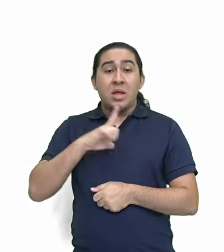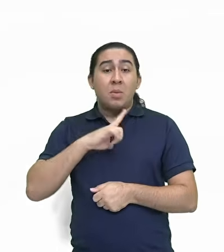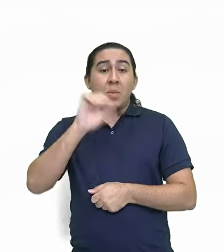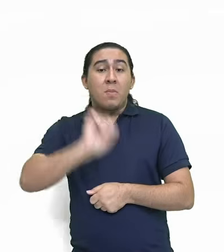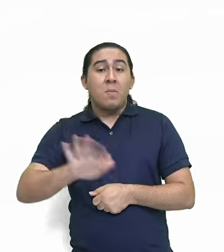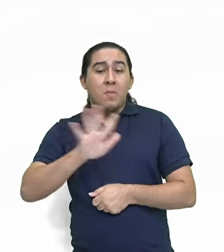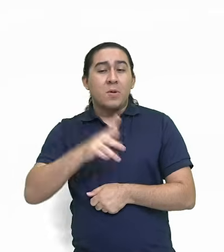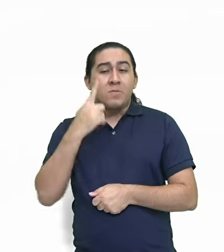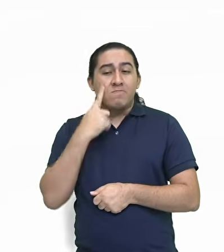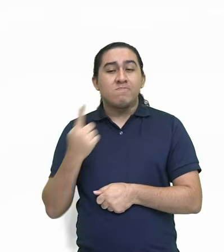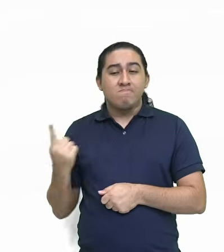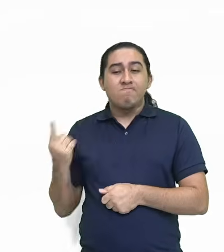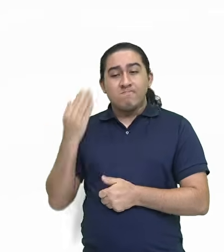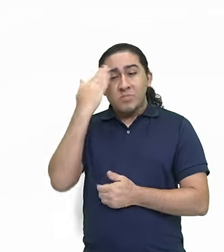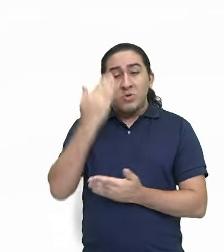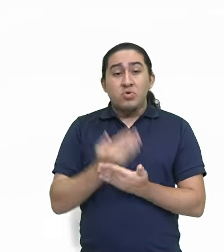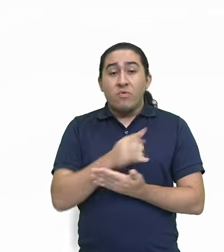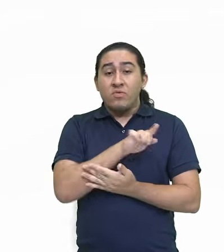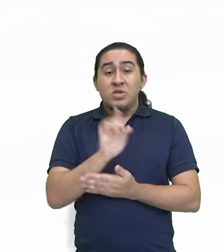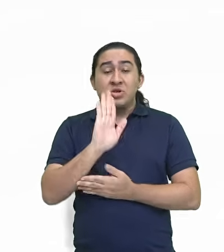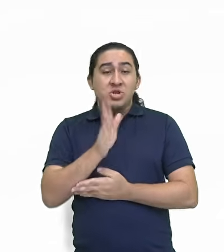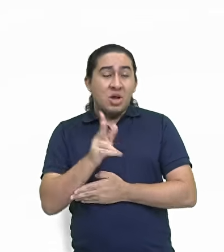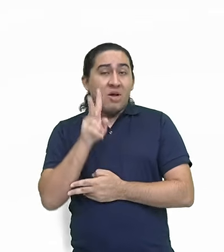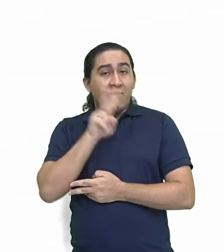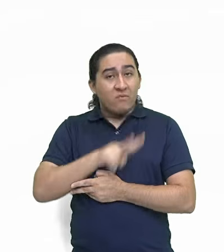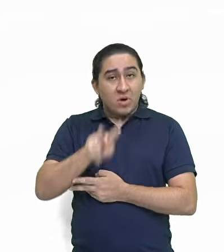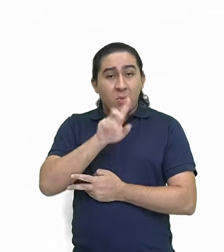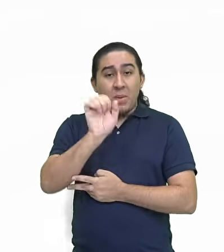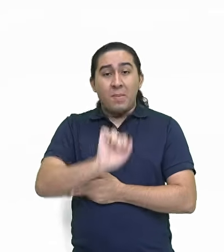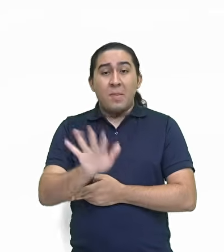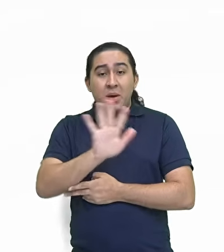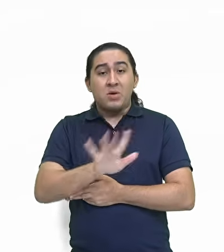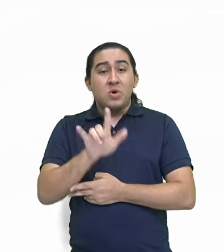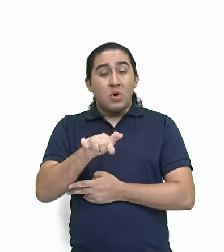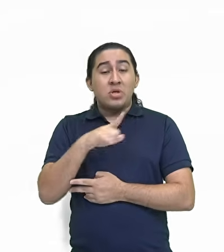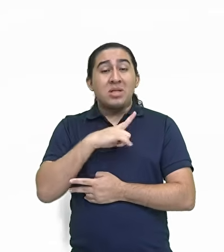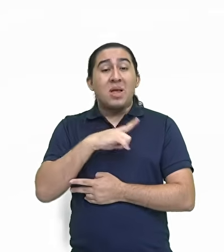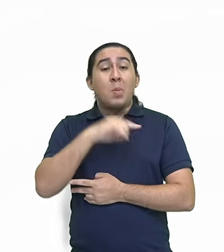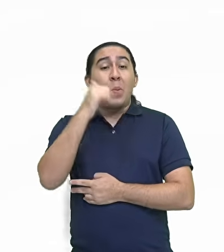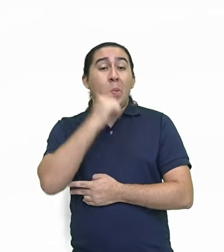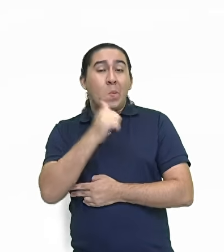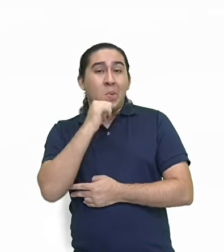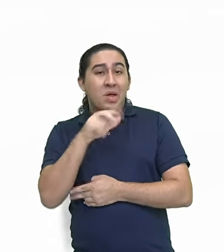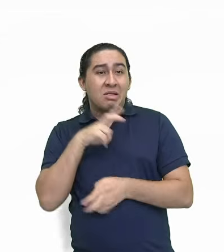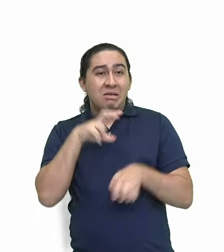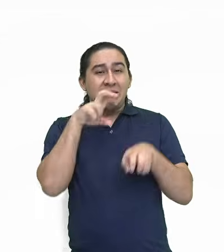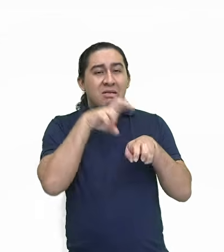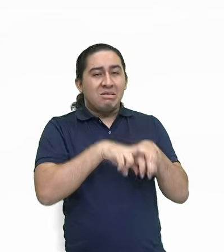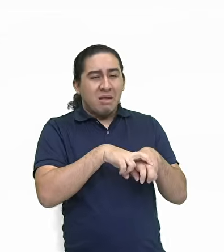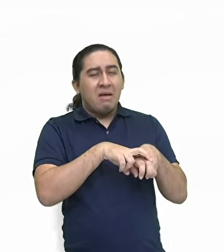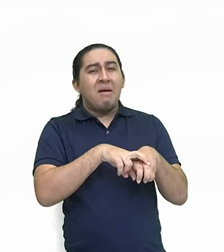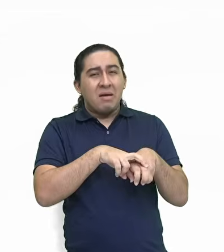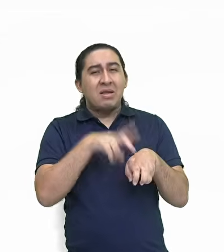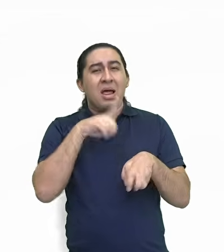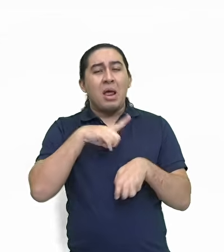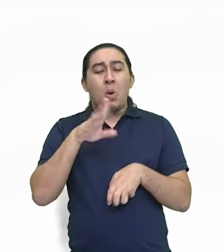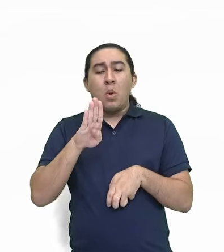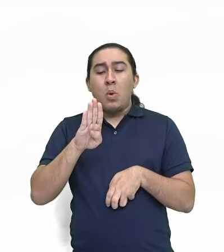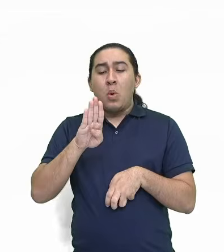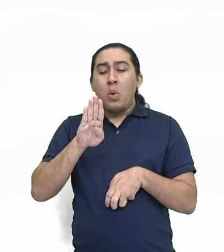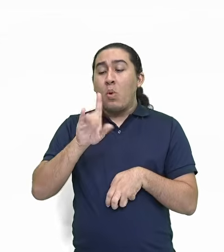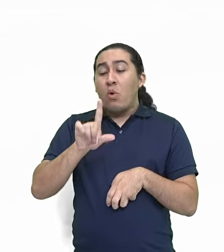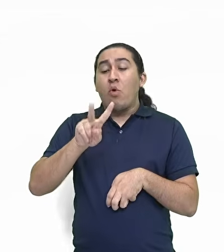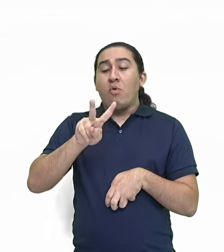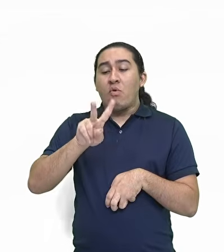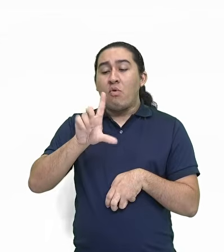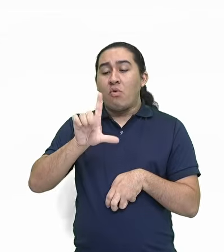não é? Eu acho que vocês já viram uma imagem como essa. A blogueirinha, não é? Acho que vocês chamam assim, uma